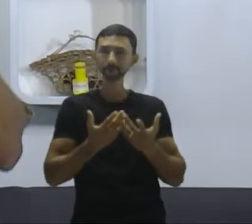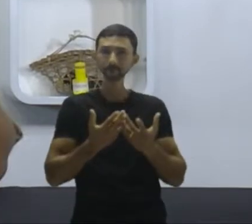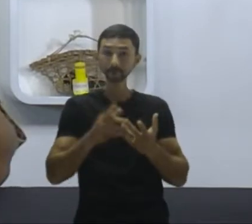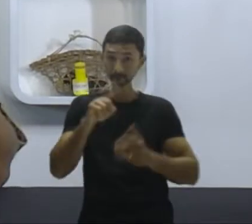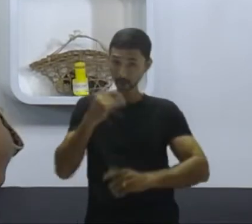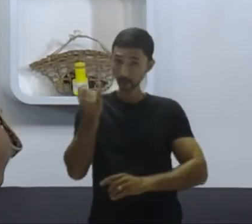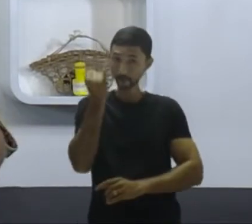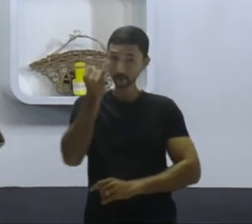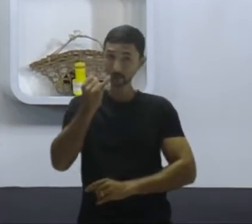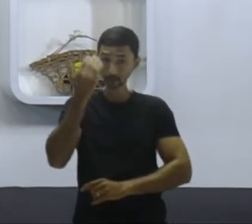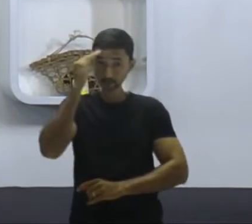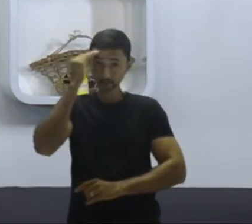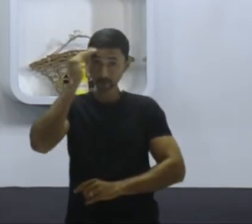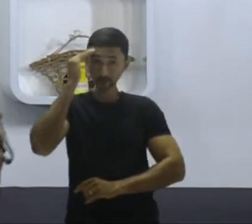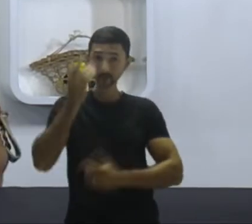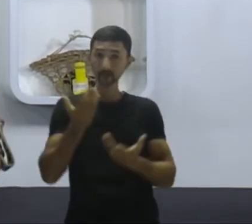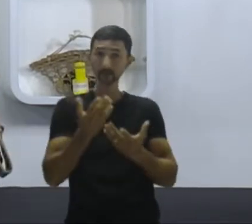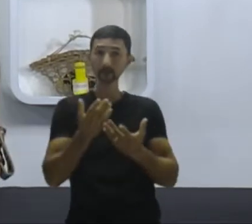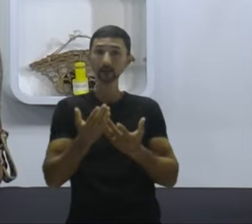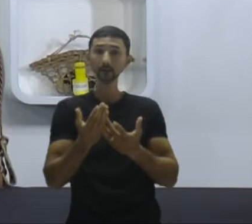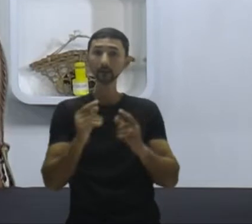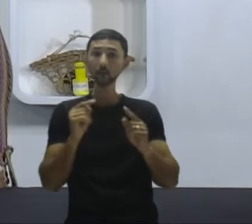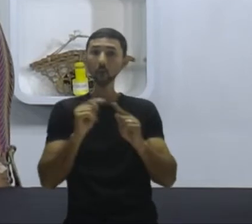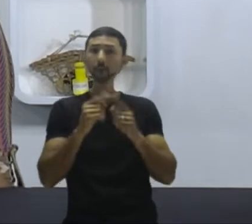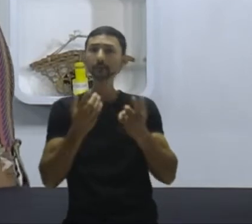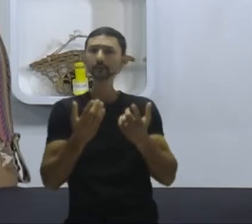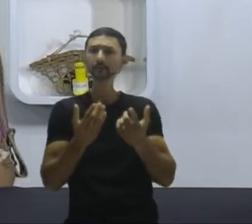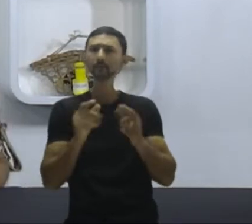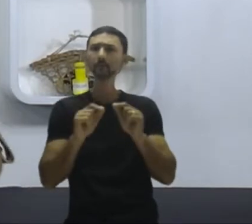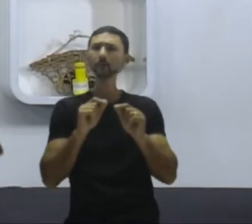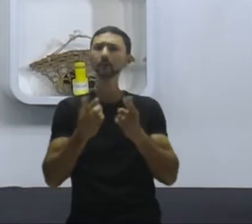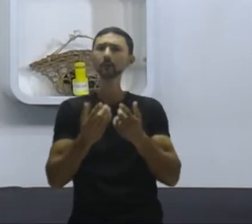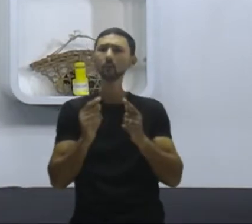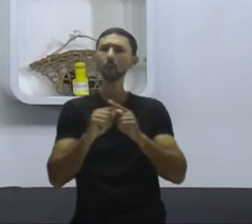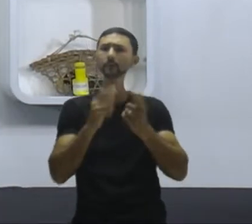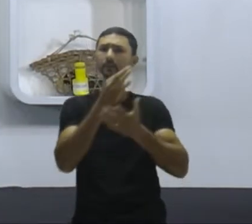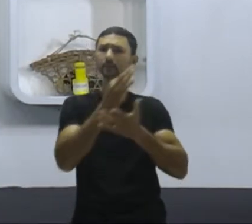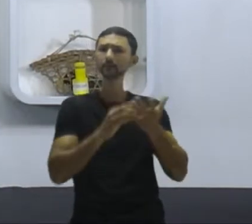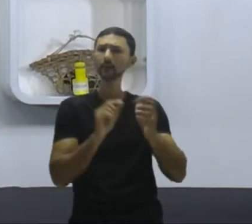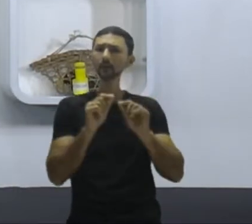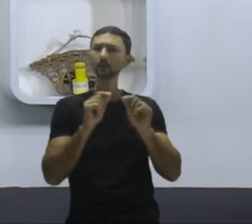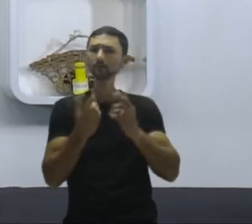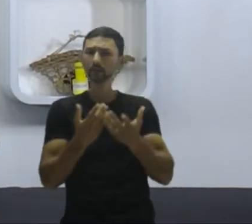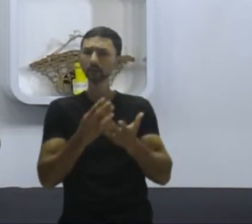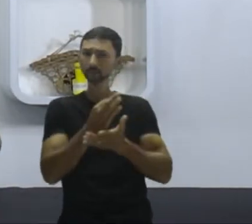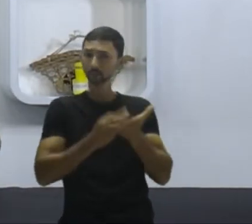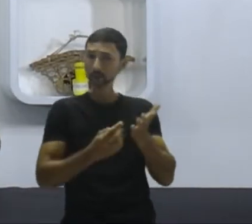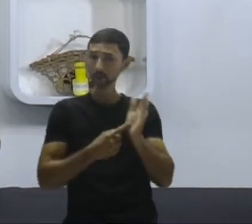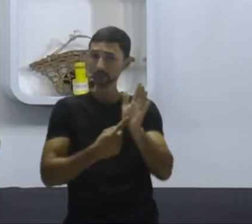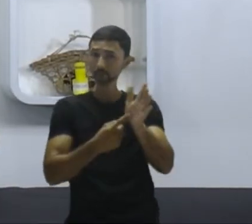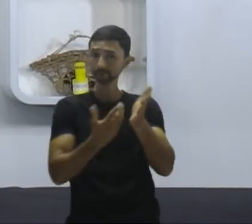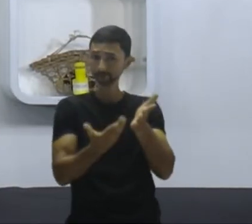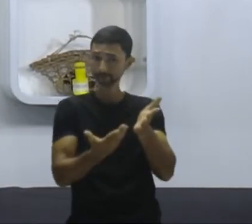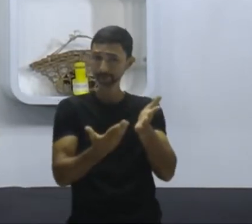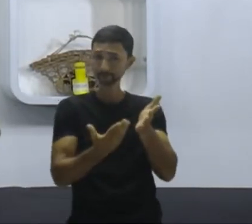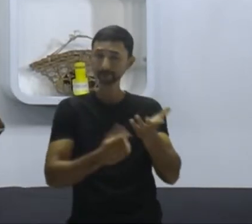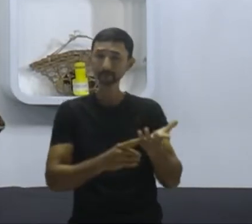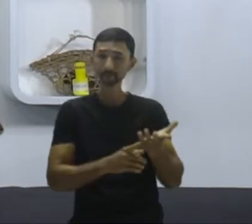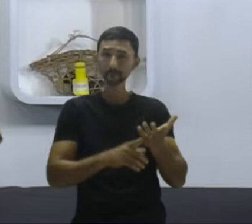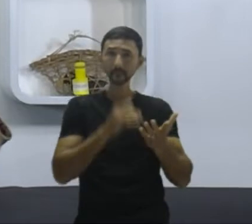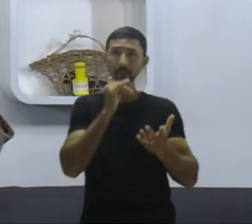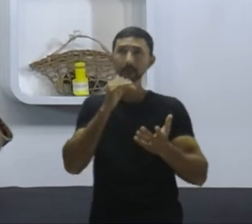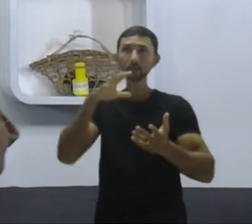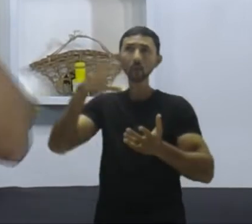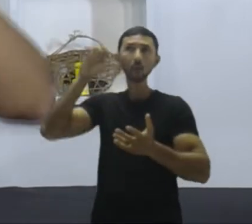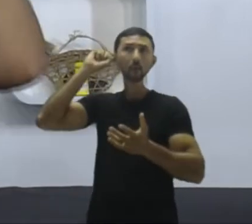muito importante de se ter, porque corresponde à função, ao papel que esse texto vai desempenhar. Quando eu escuto uma música,